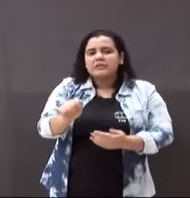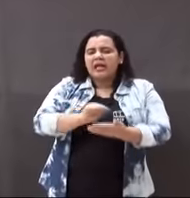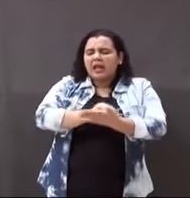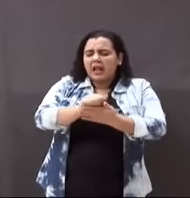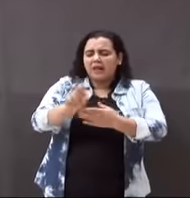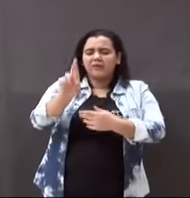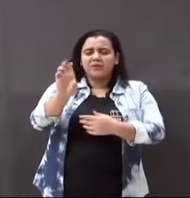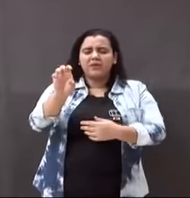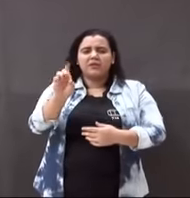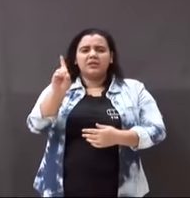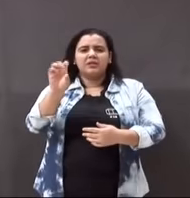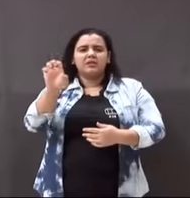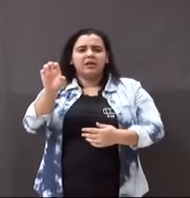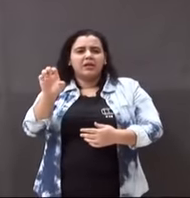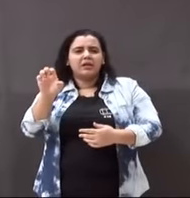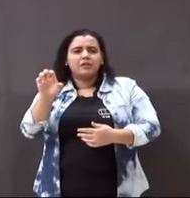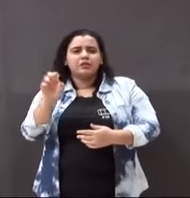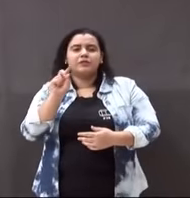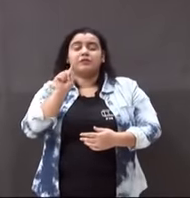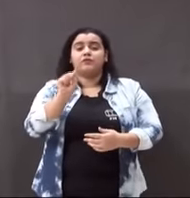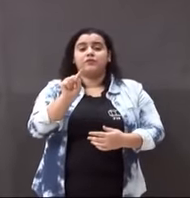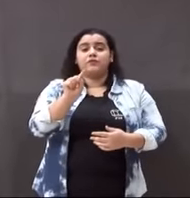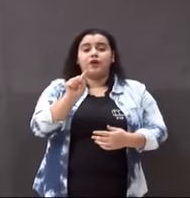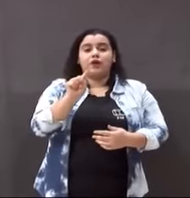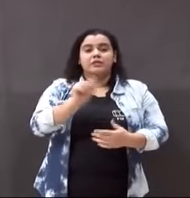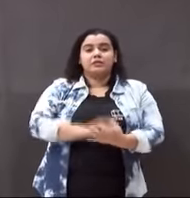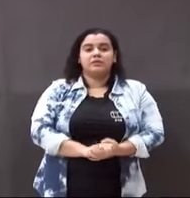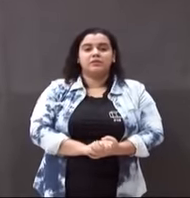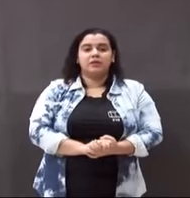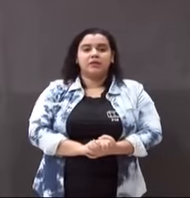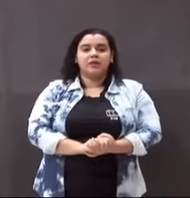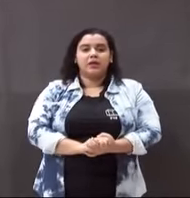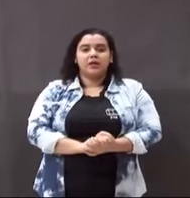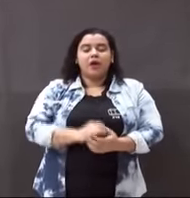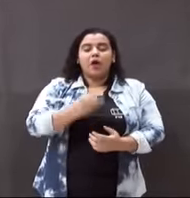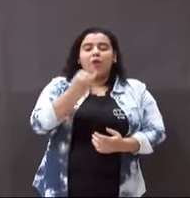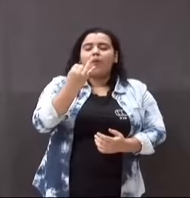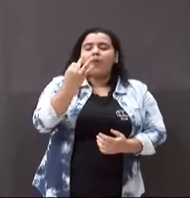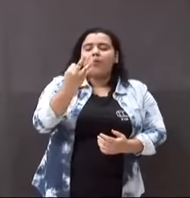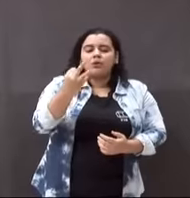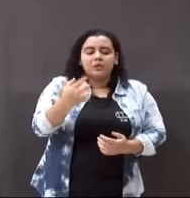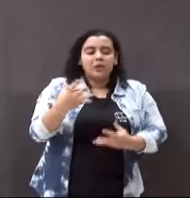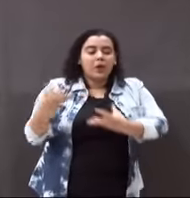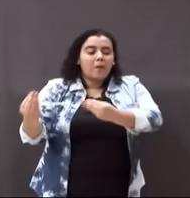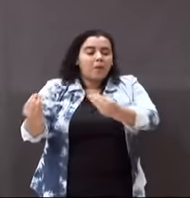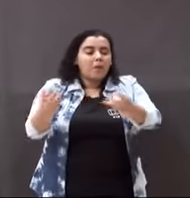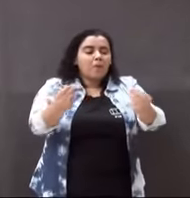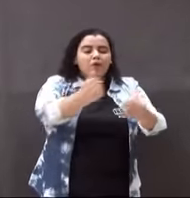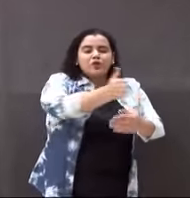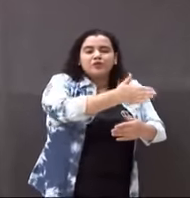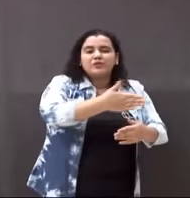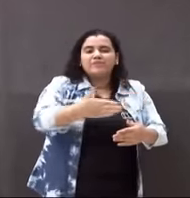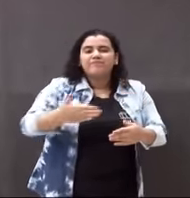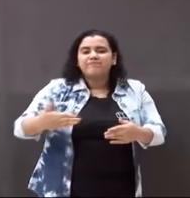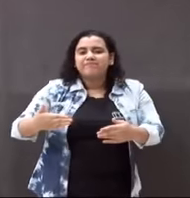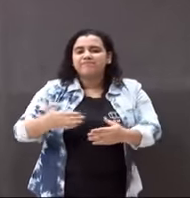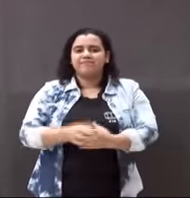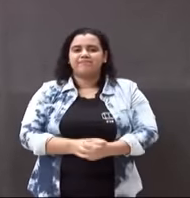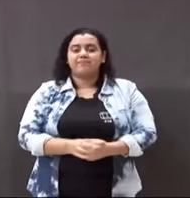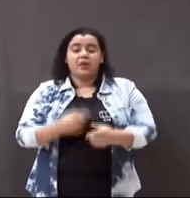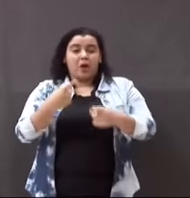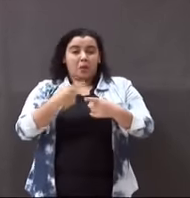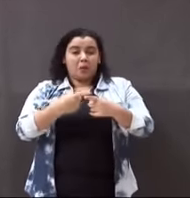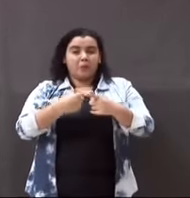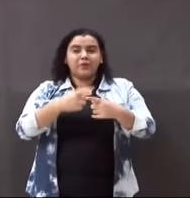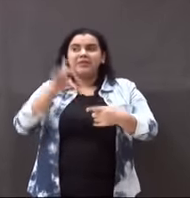tentando contar os peixes, porque o que papai vai fazer na vida de